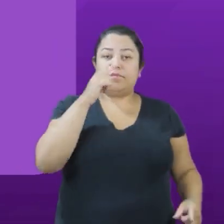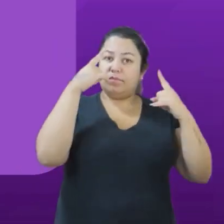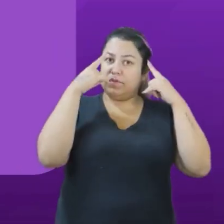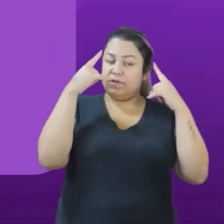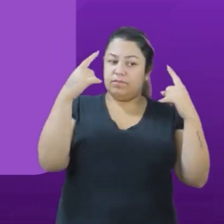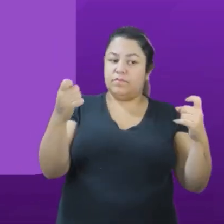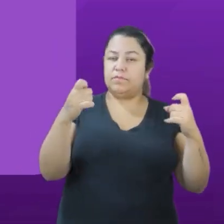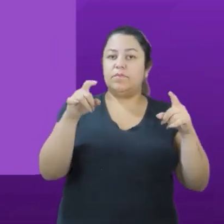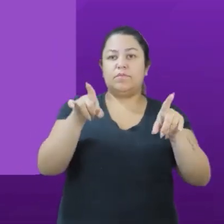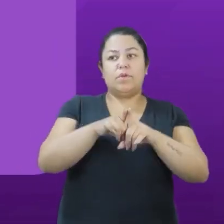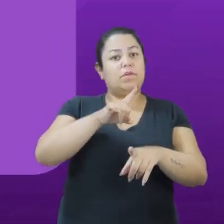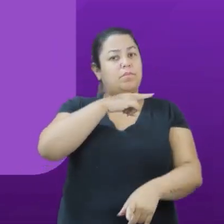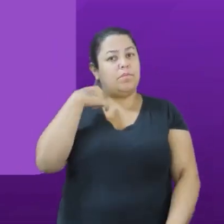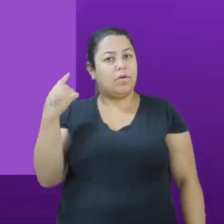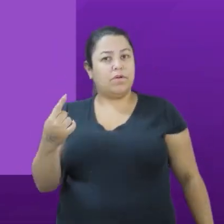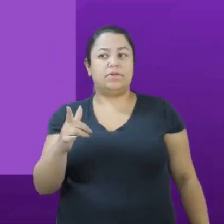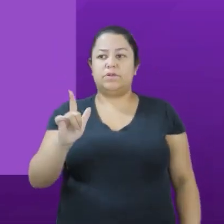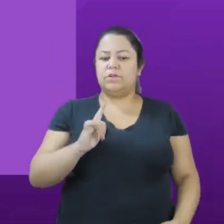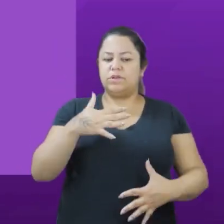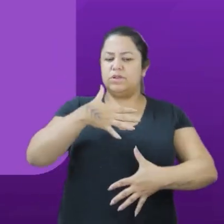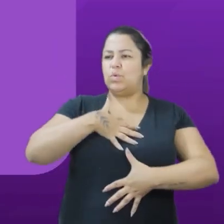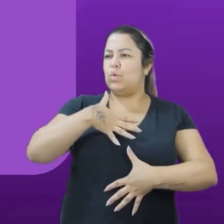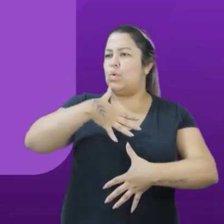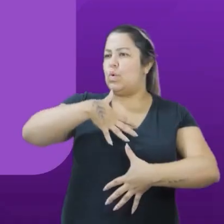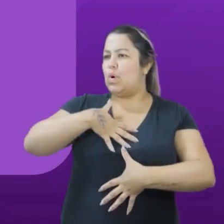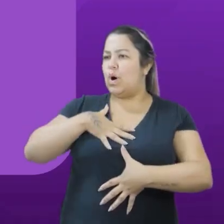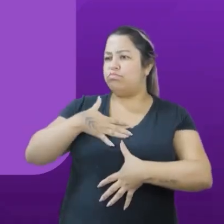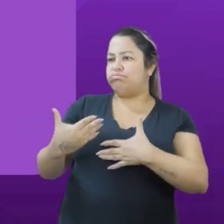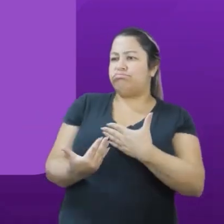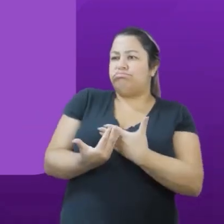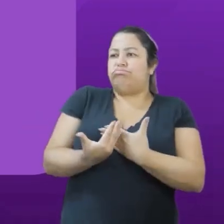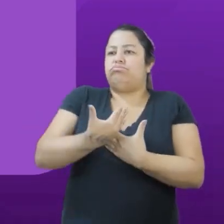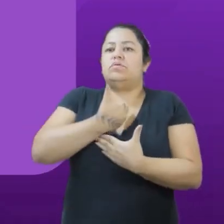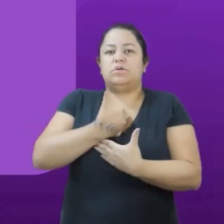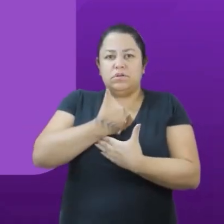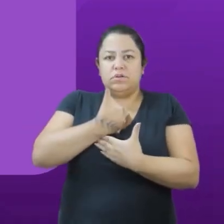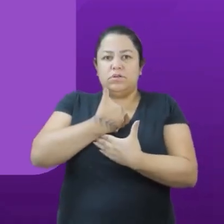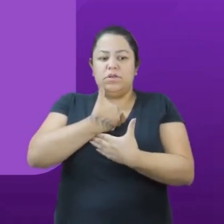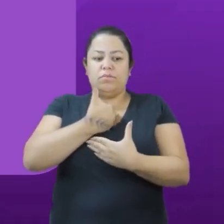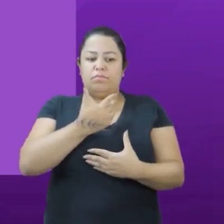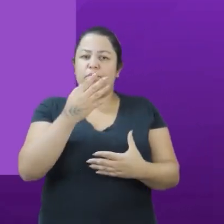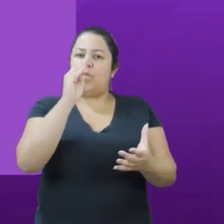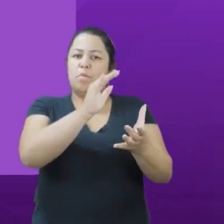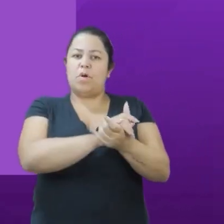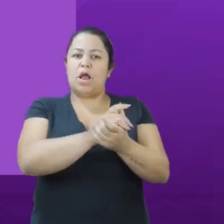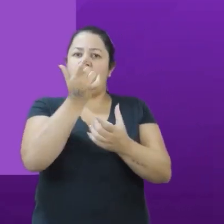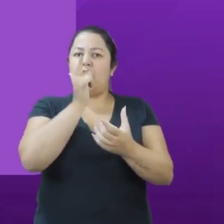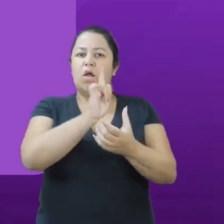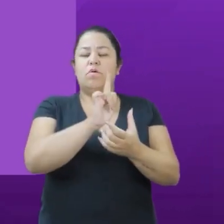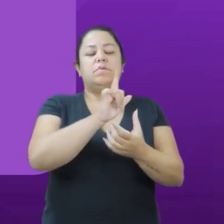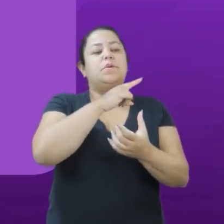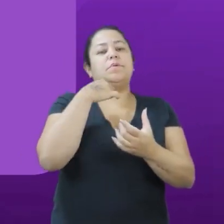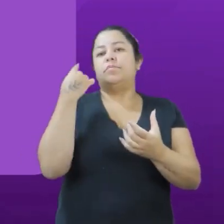letal, são as que mais morrem, que mais têm o seu corpo tombado, o seu corpo vitimado por companheiros ou por assassinatos